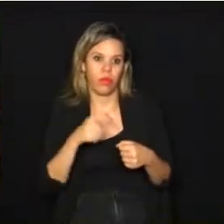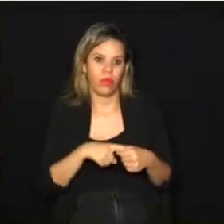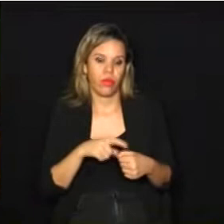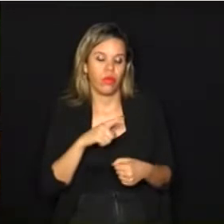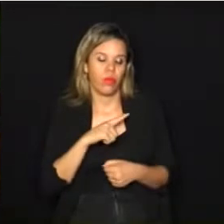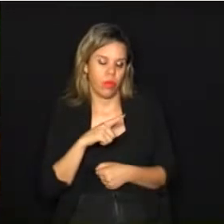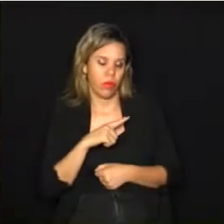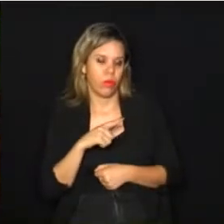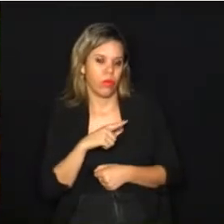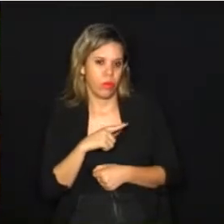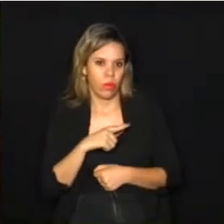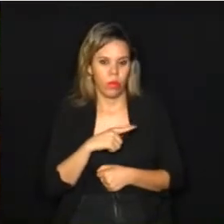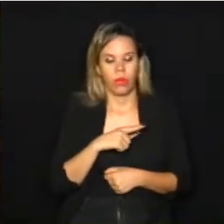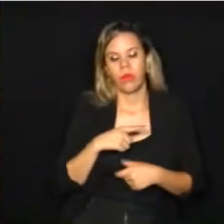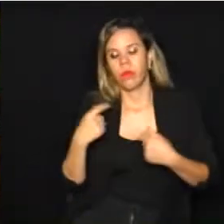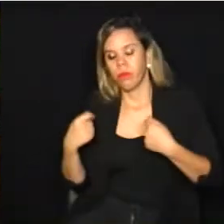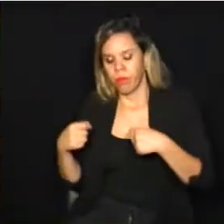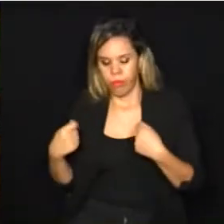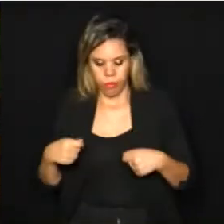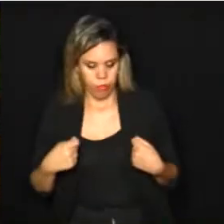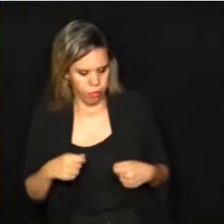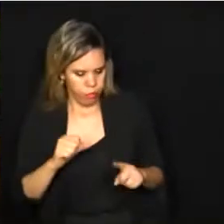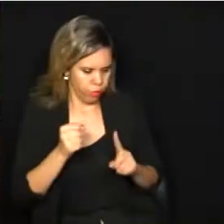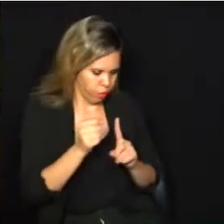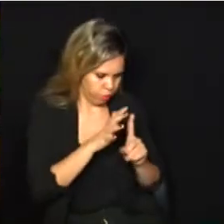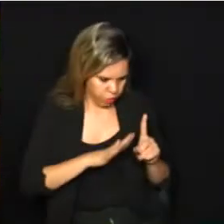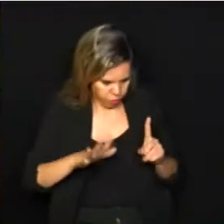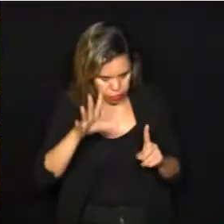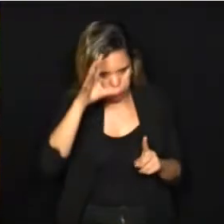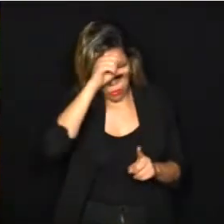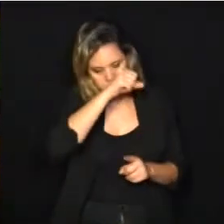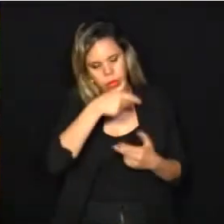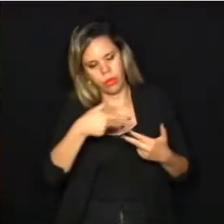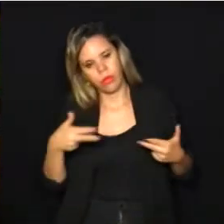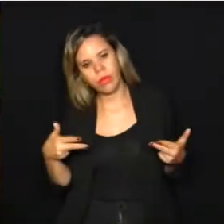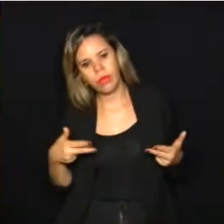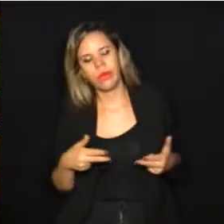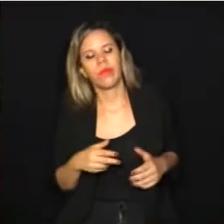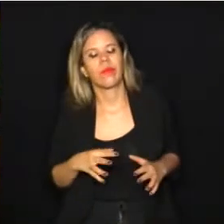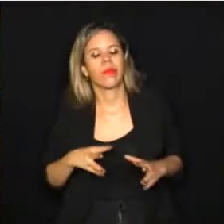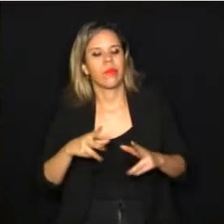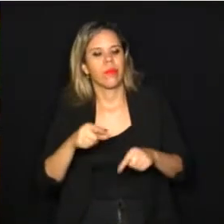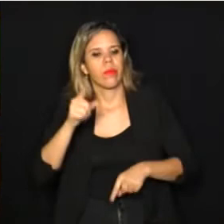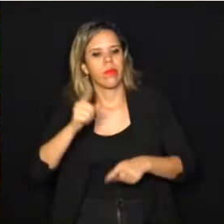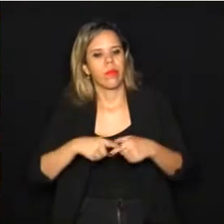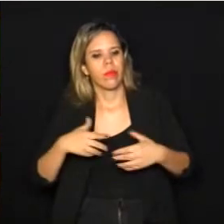uma necessidade social, toda a parte de